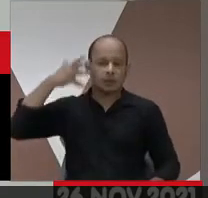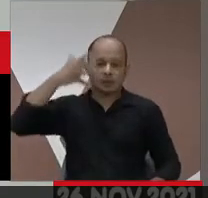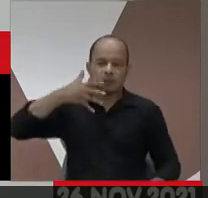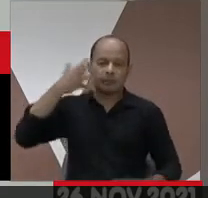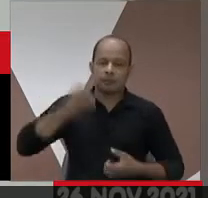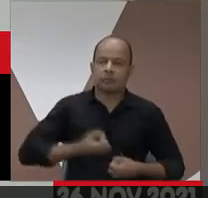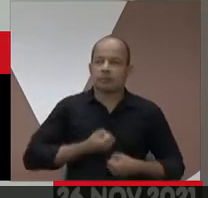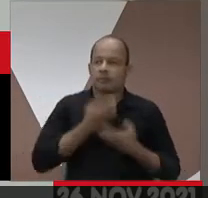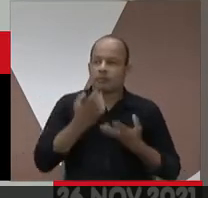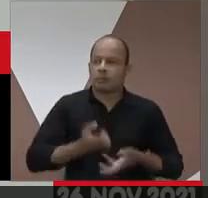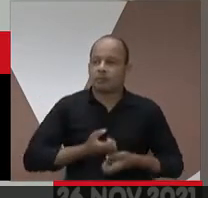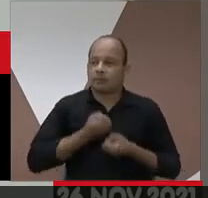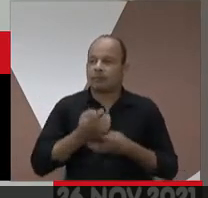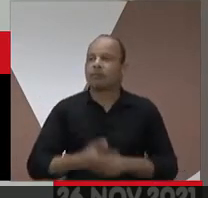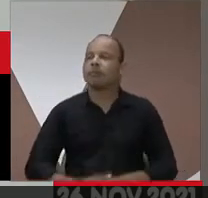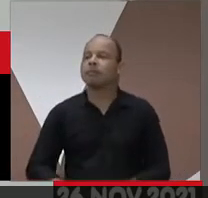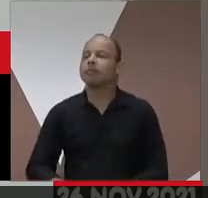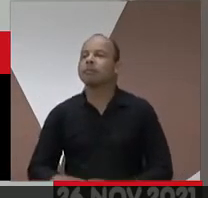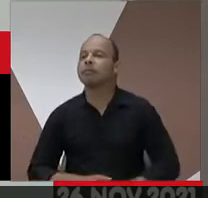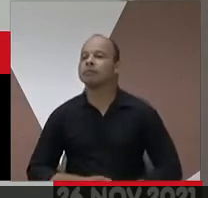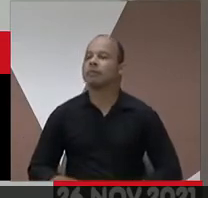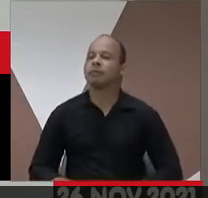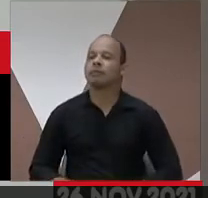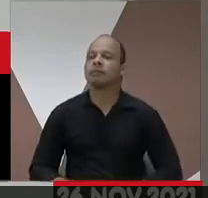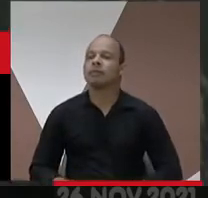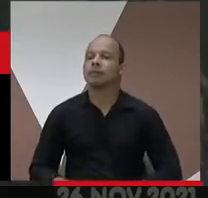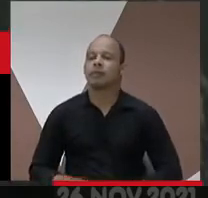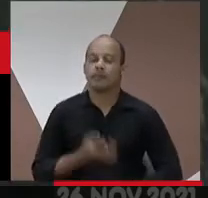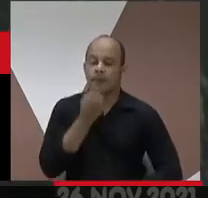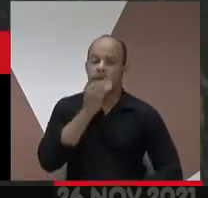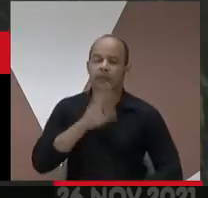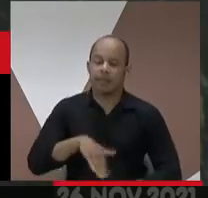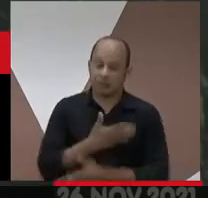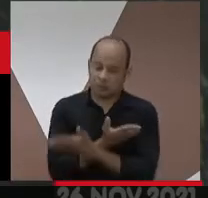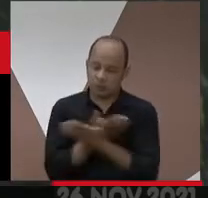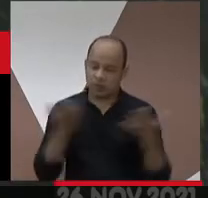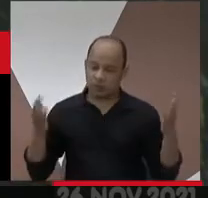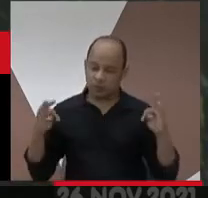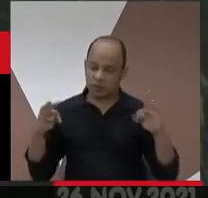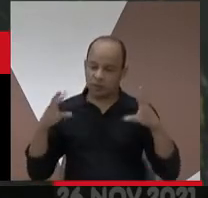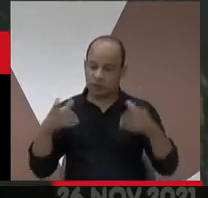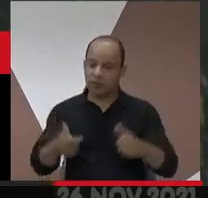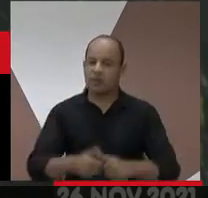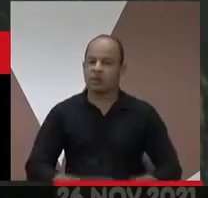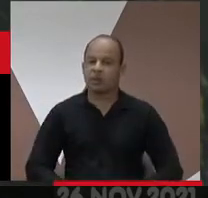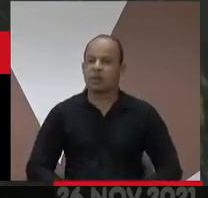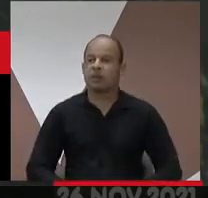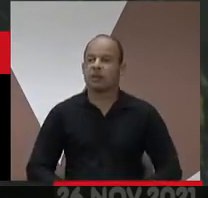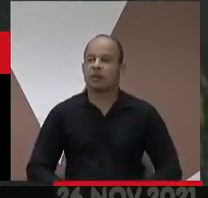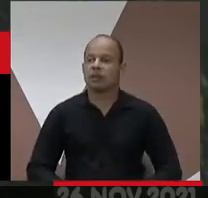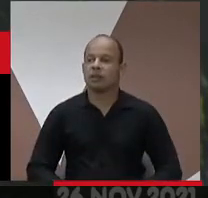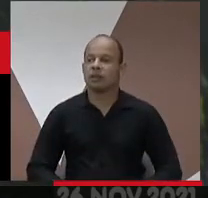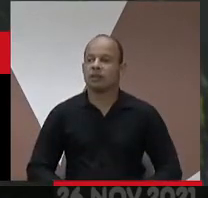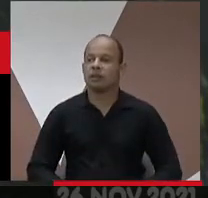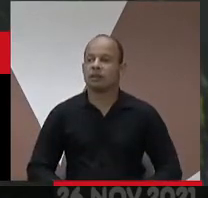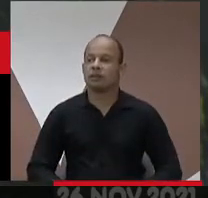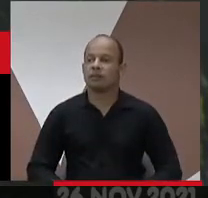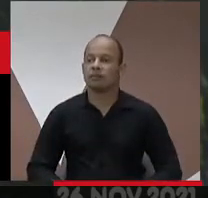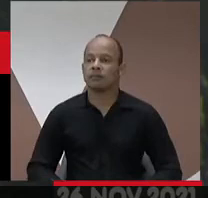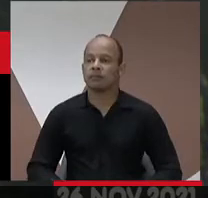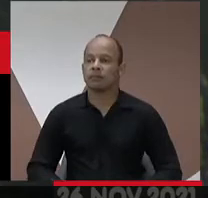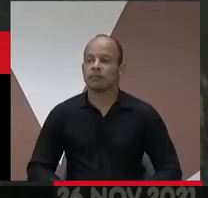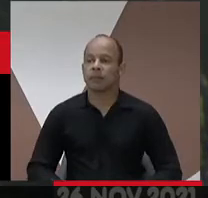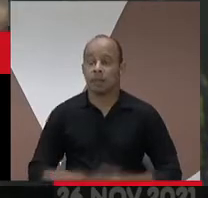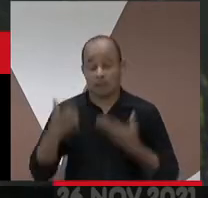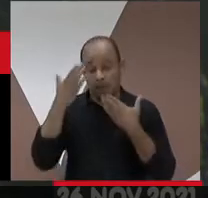Bom, boa tarde, né, a todos e a todas. Queria agradecer ao deputado Agostinho